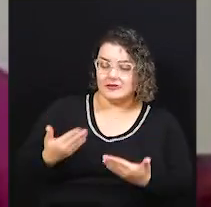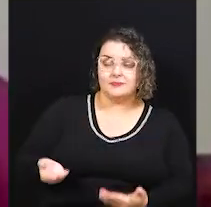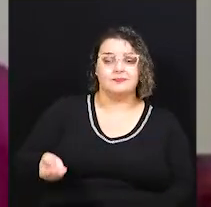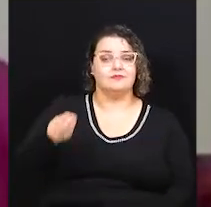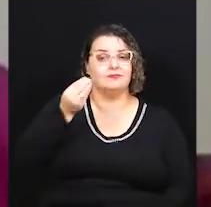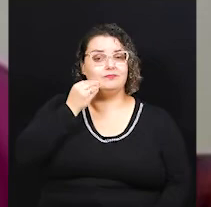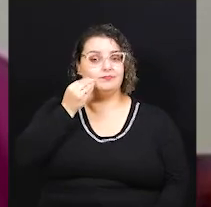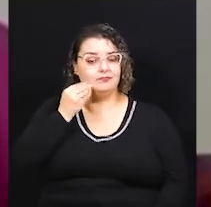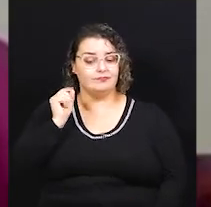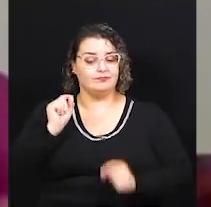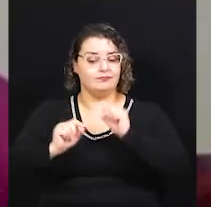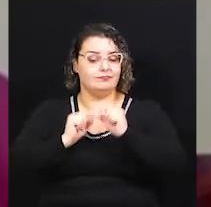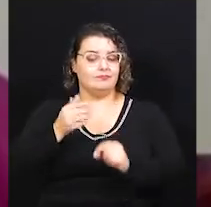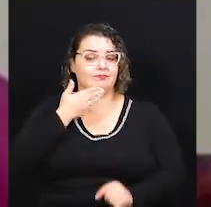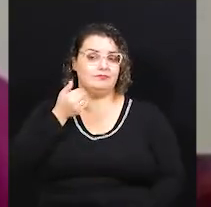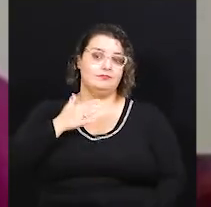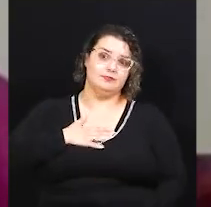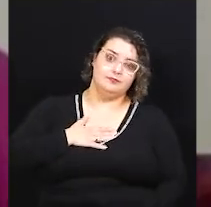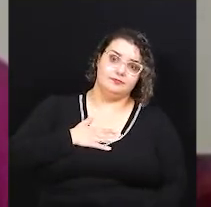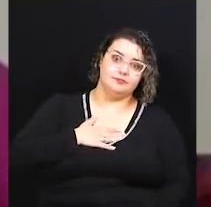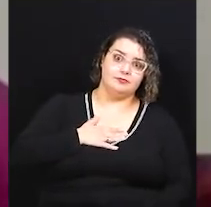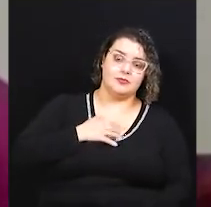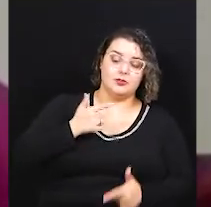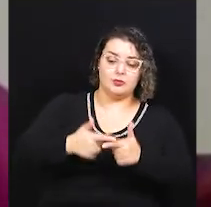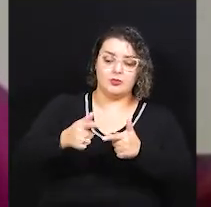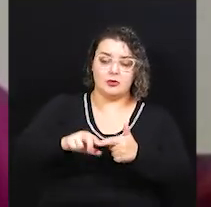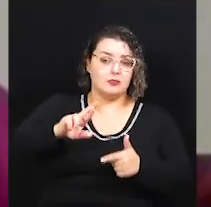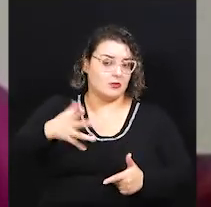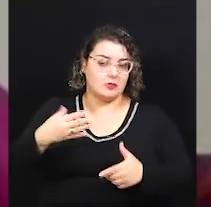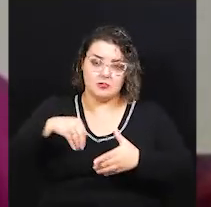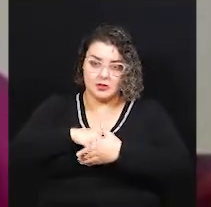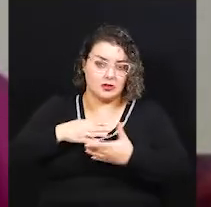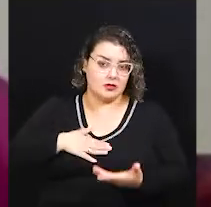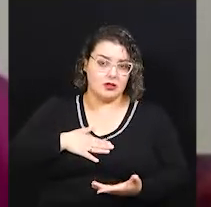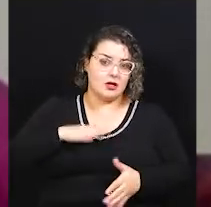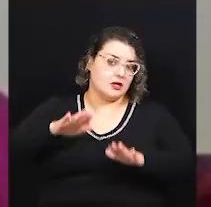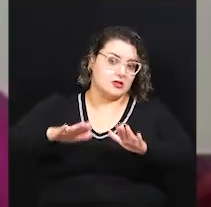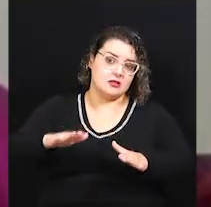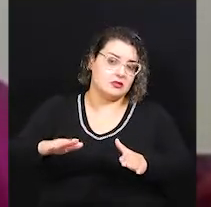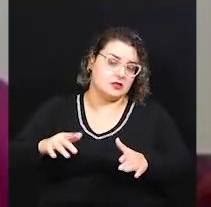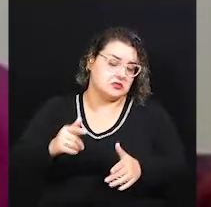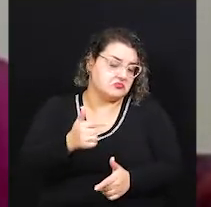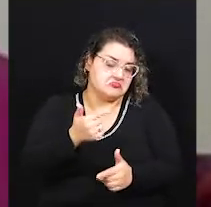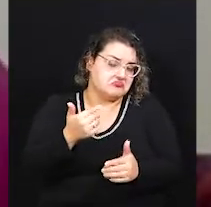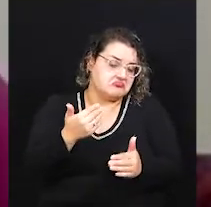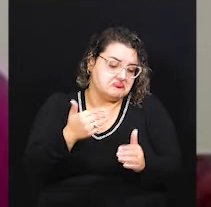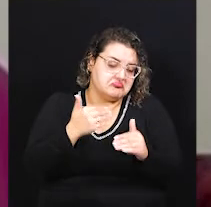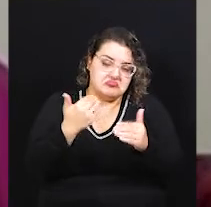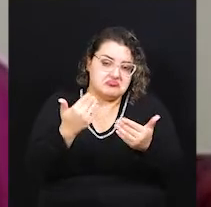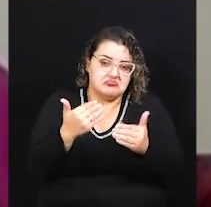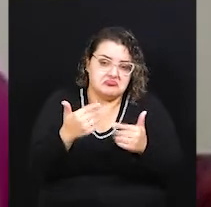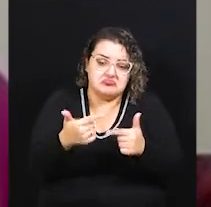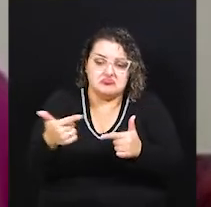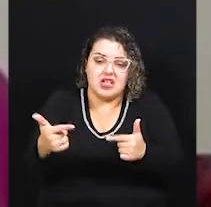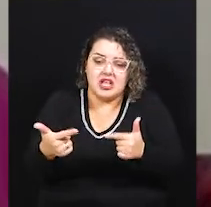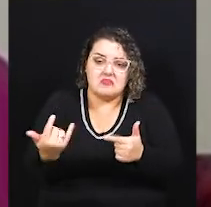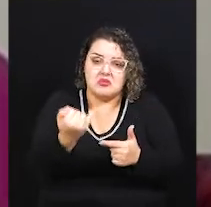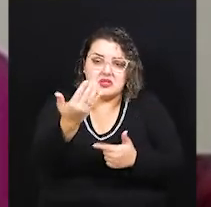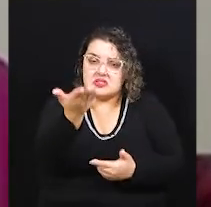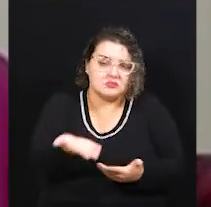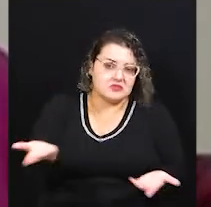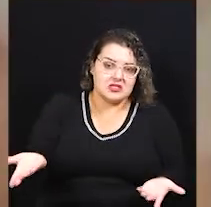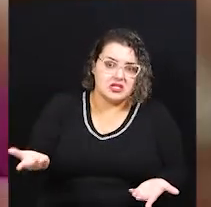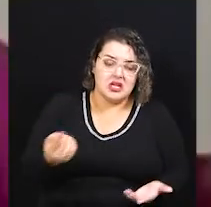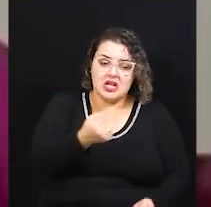que é melhor para mim. Porque às vezes o que é melhor para mim, para resolver uma questão interna, não é para você. Então a gente tem que descobrir, cada ser humano